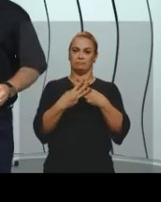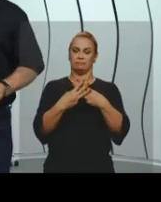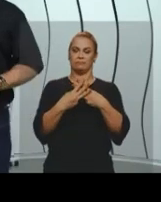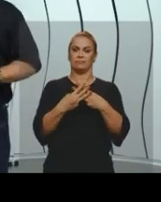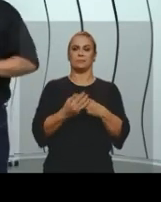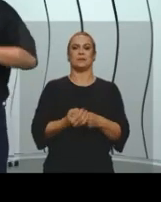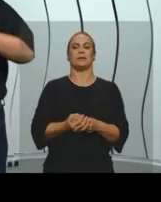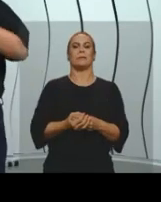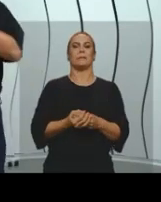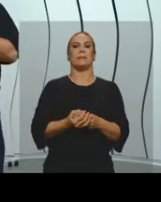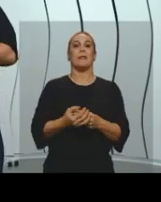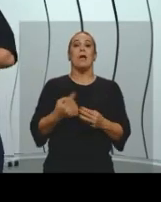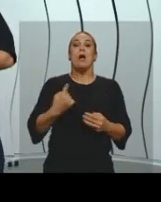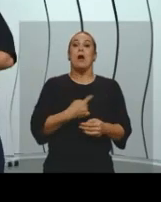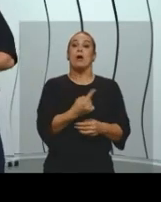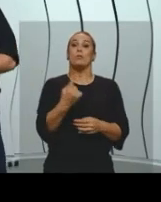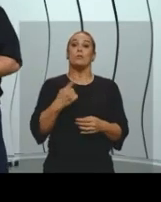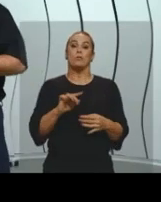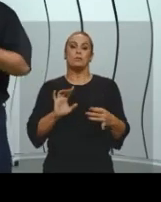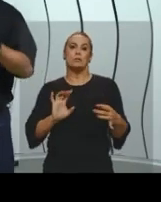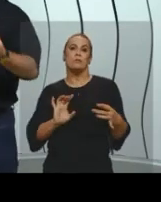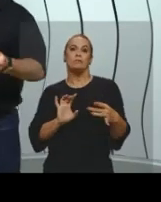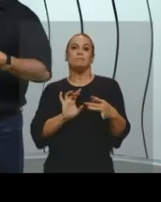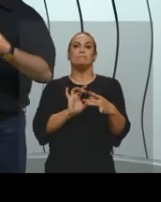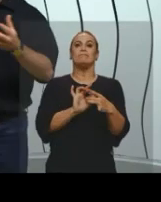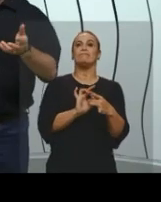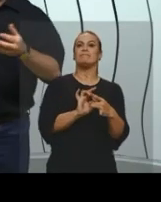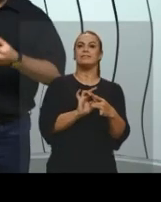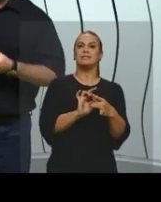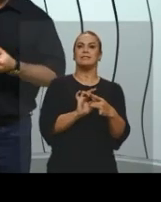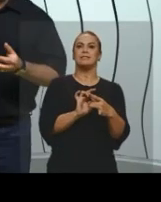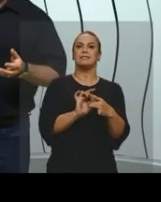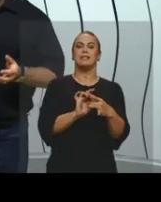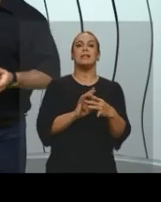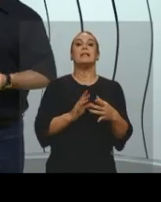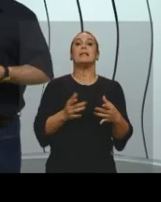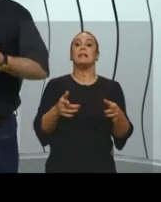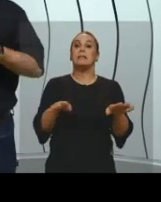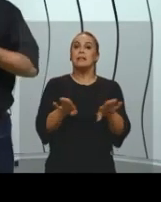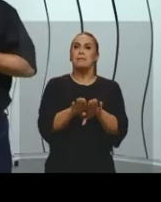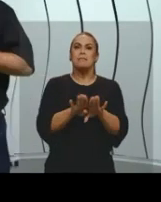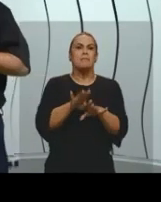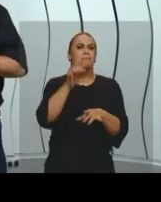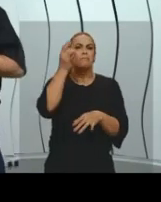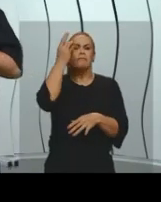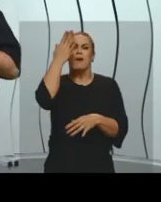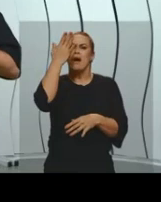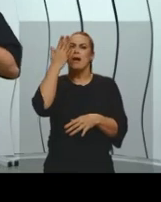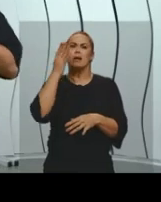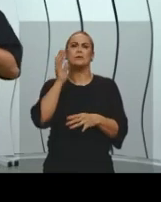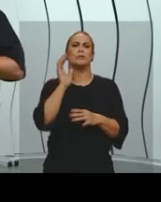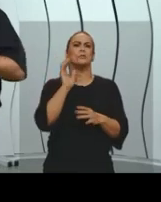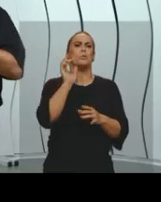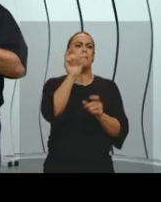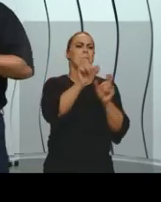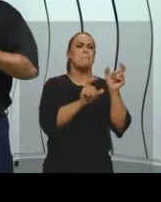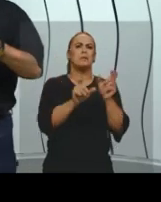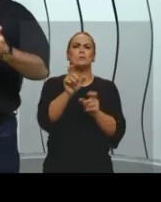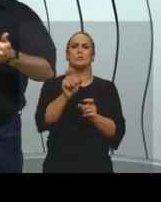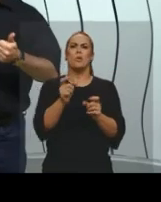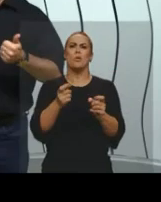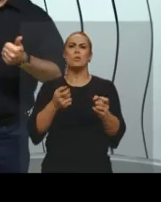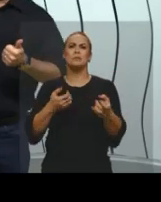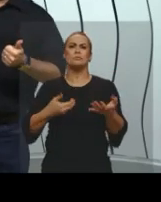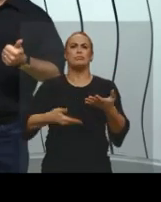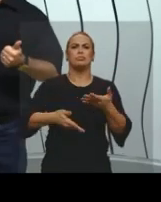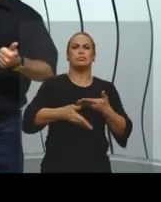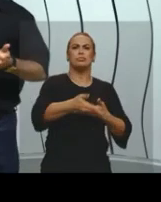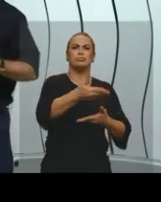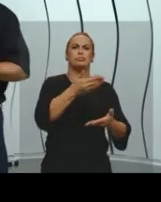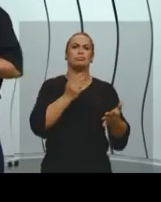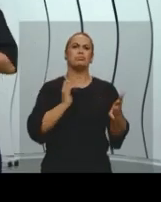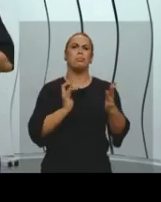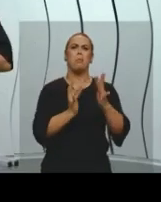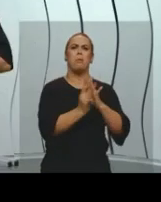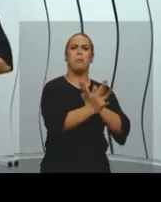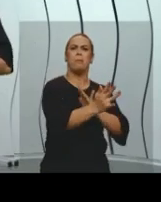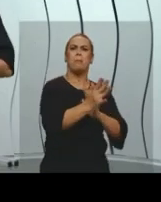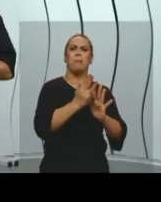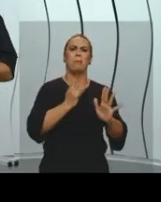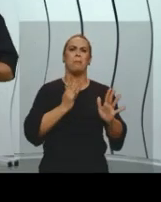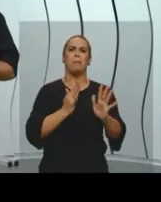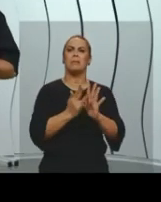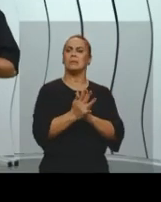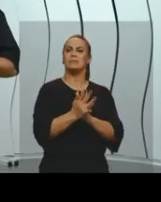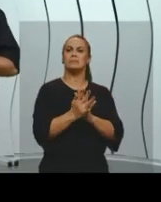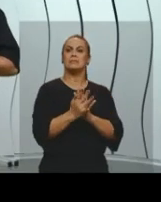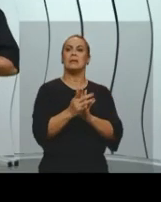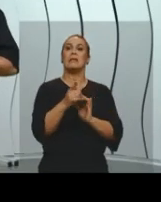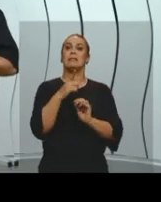a nossa facilitação de trânsito de pessoas, ela tem, já apresenta duas características bastante